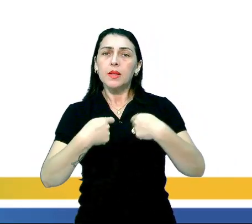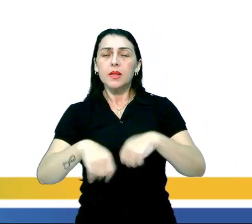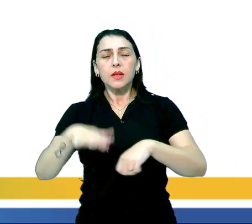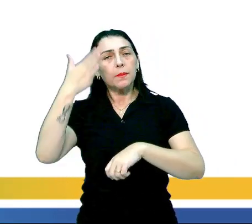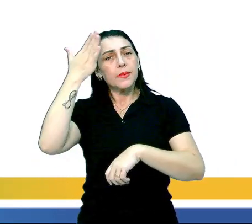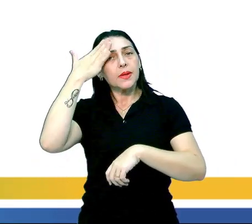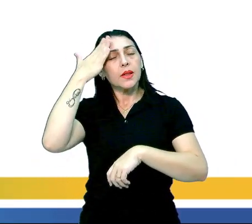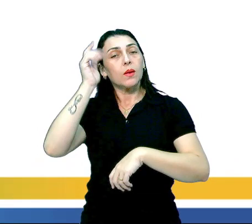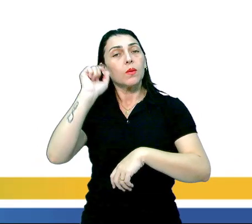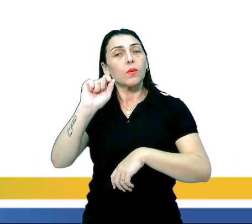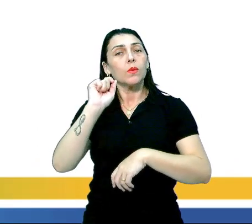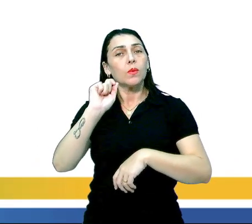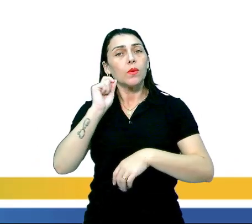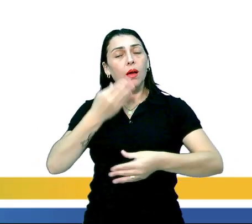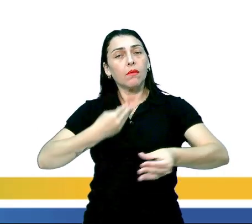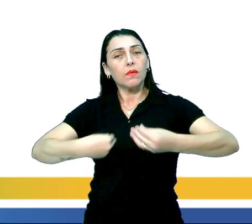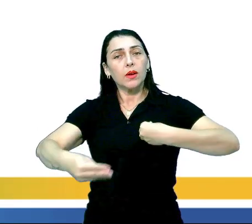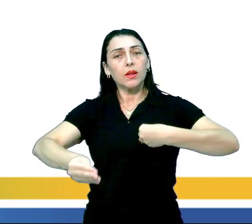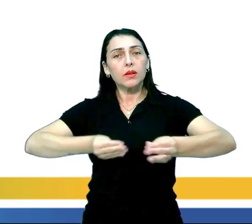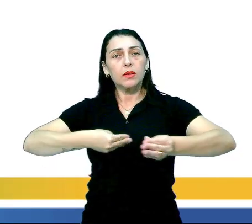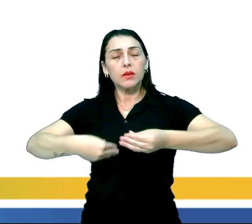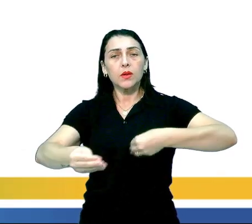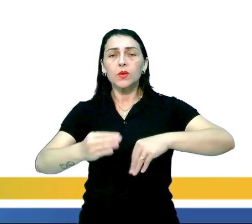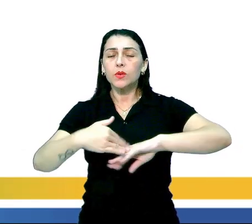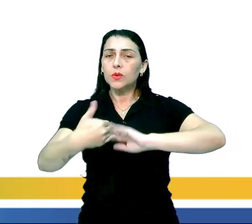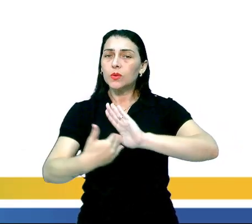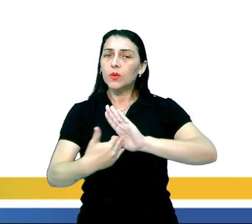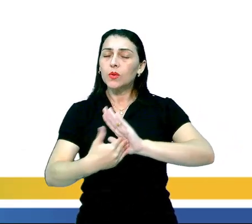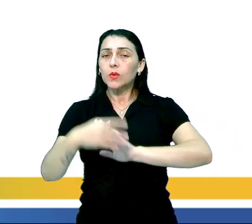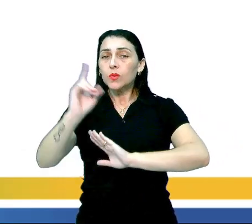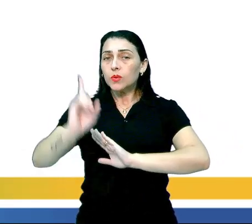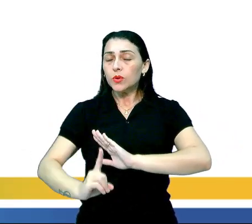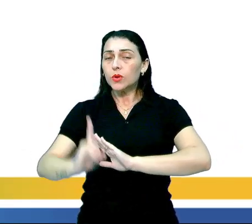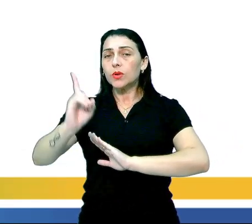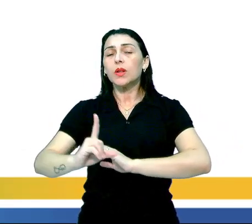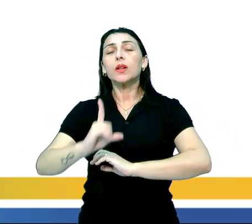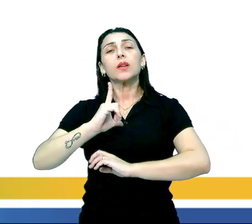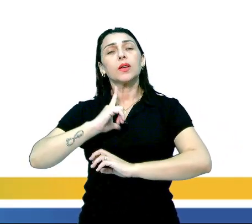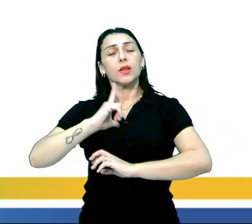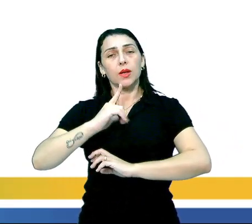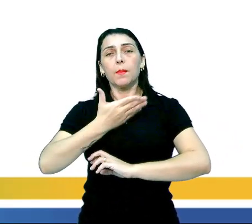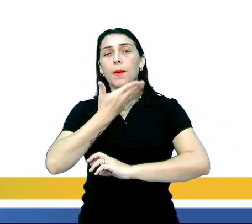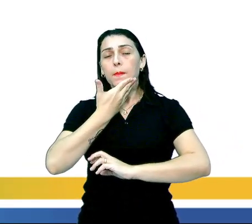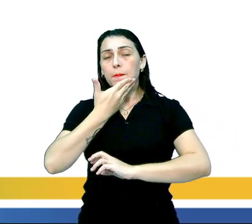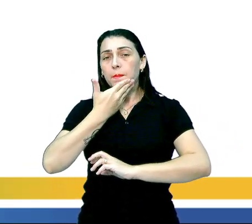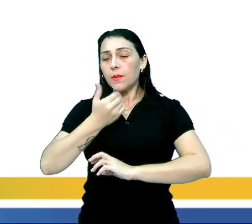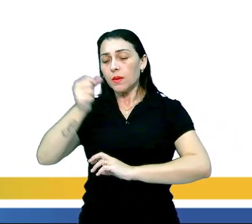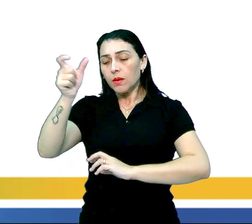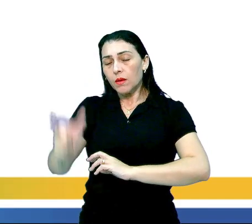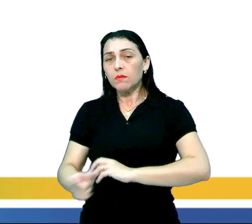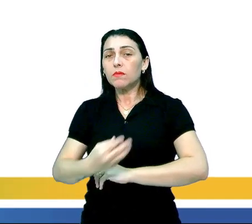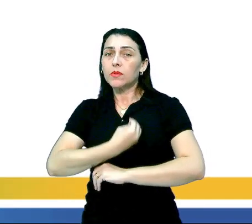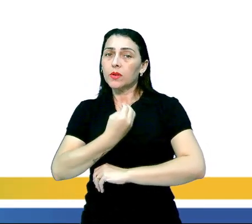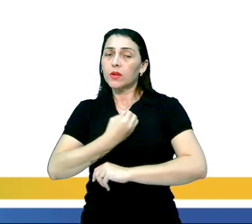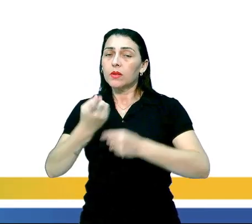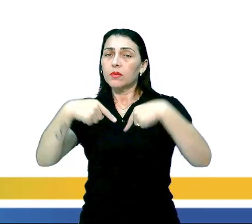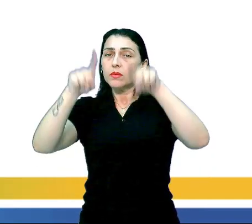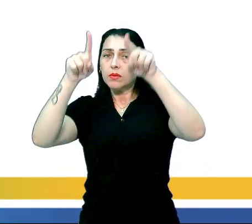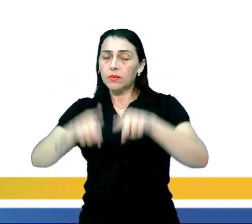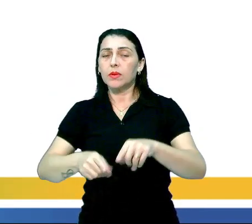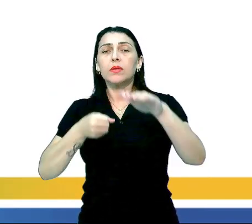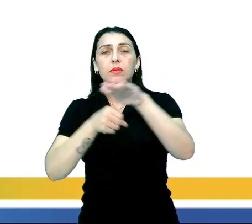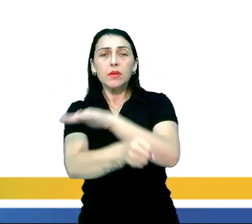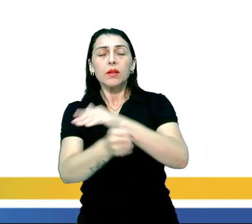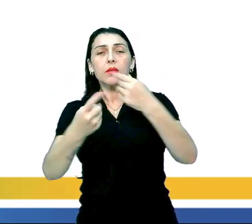em consideração a flexibilização de todos os direitos que venham a beneficiar o trabalhador, que inserem